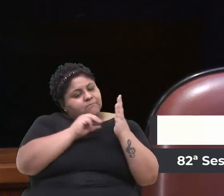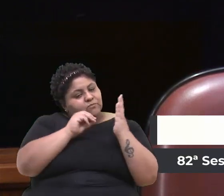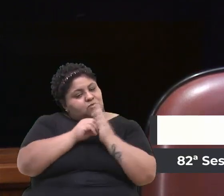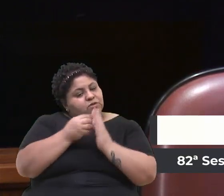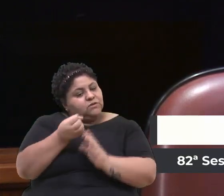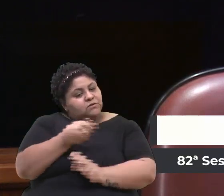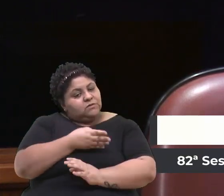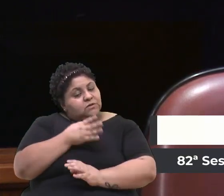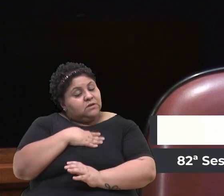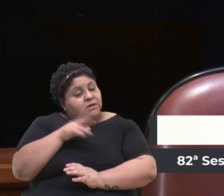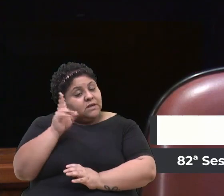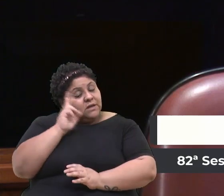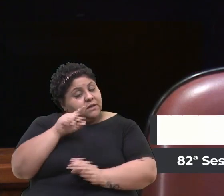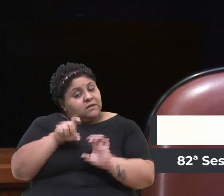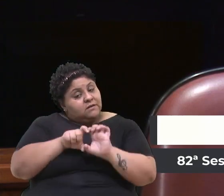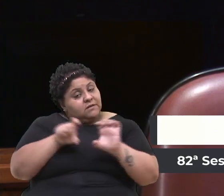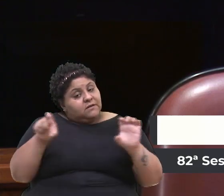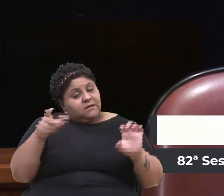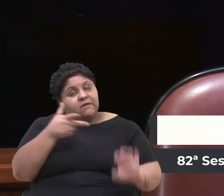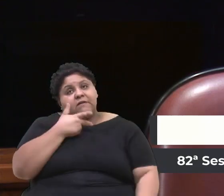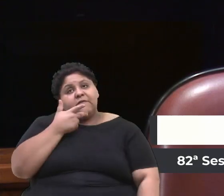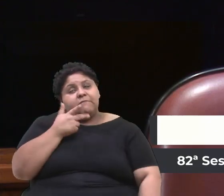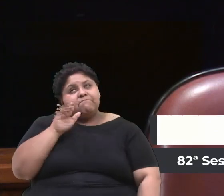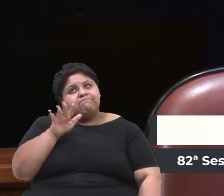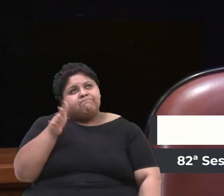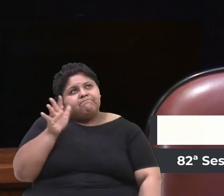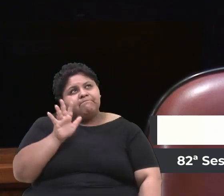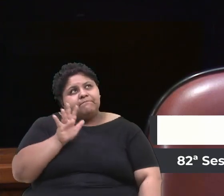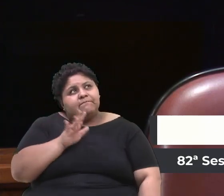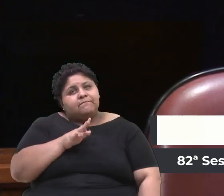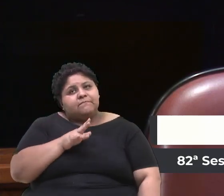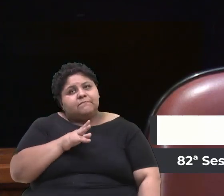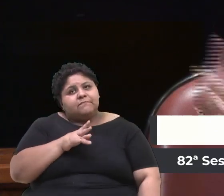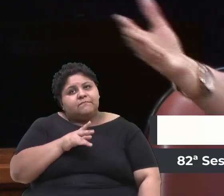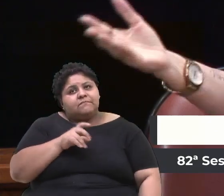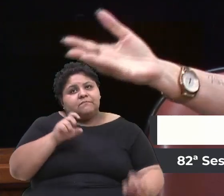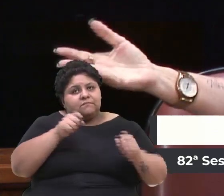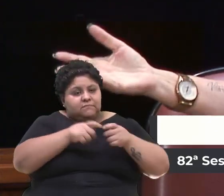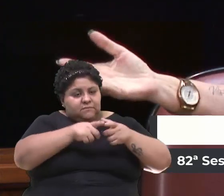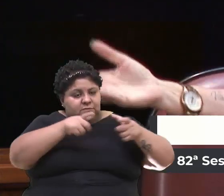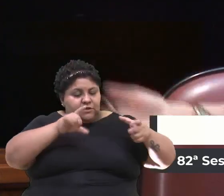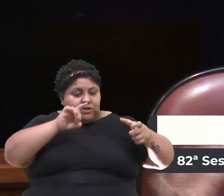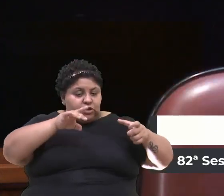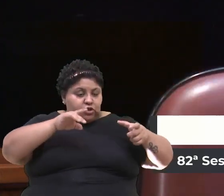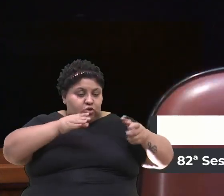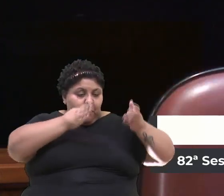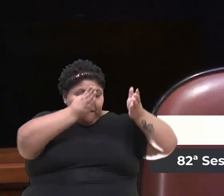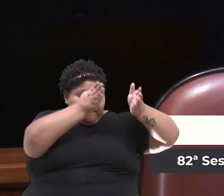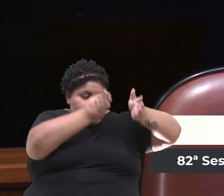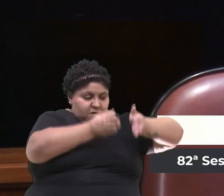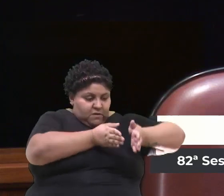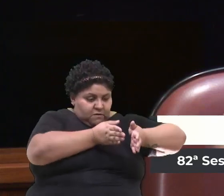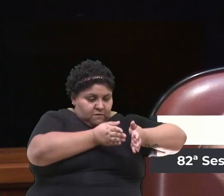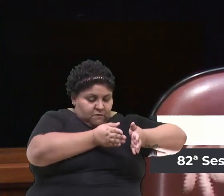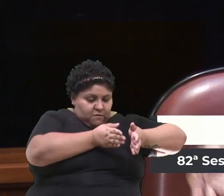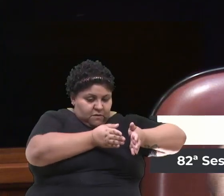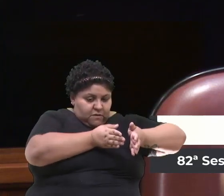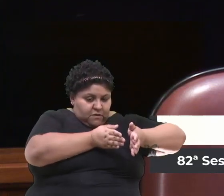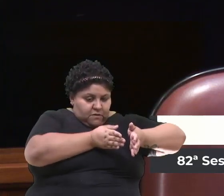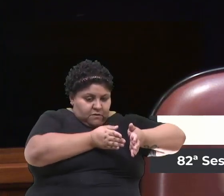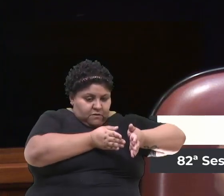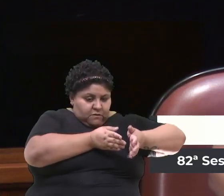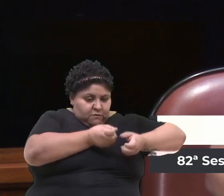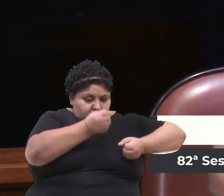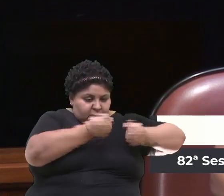uma frase que dizia assim, mais ou menos, tu ampliar só uma via para carro é como